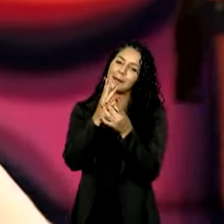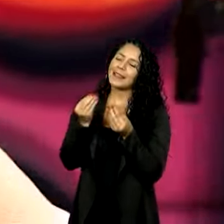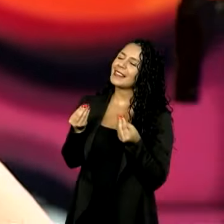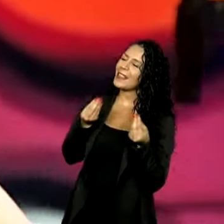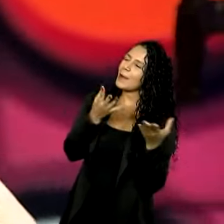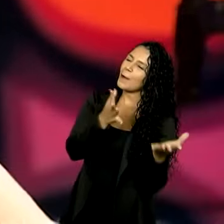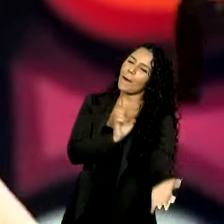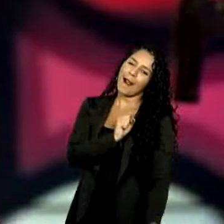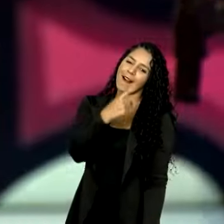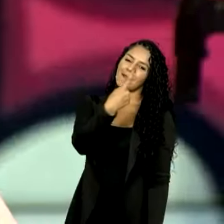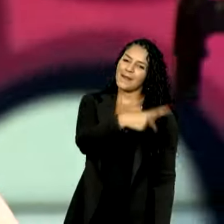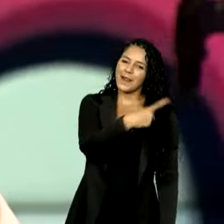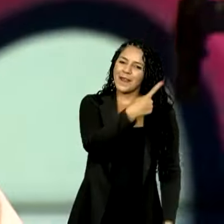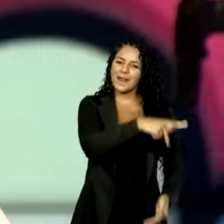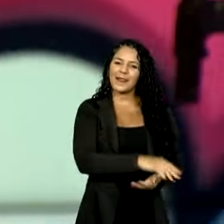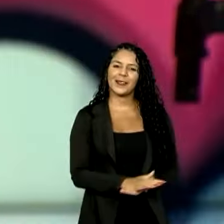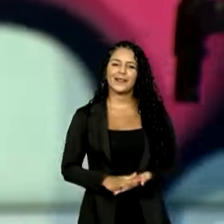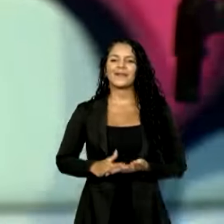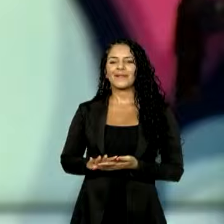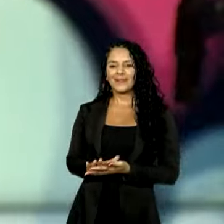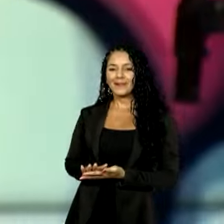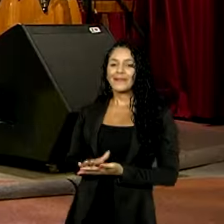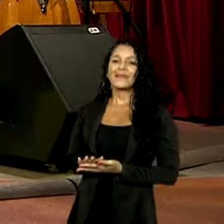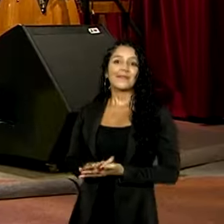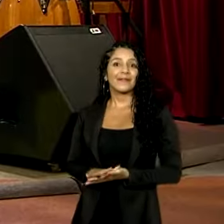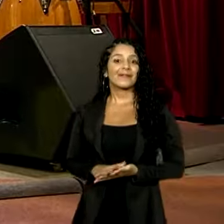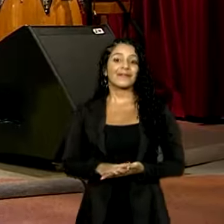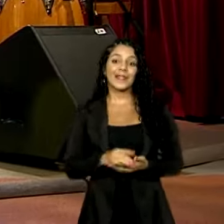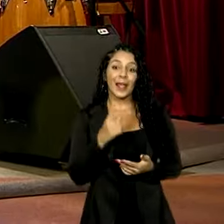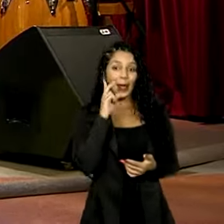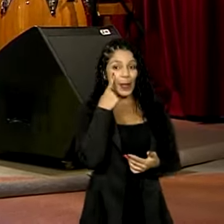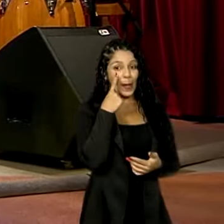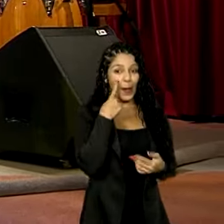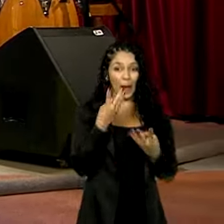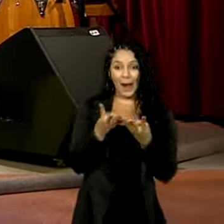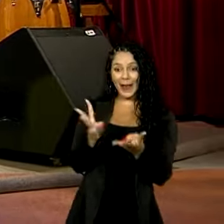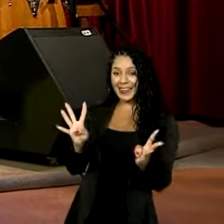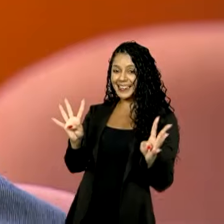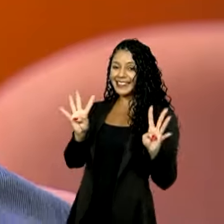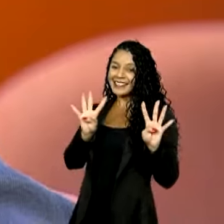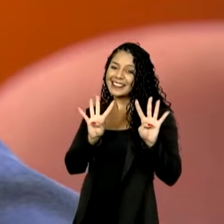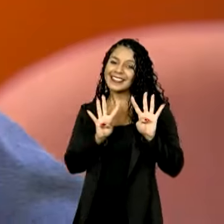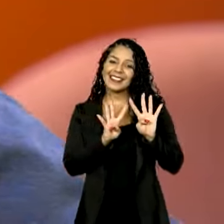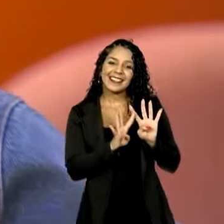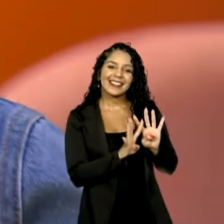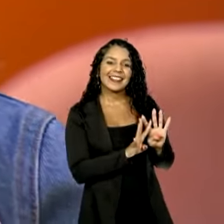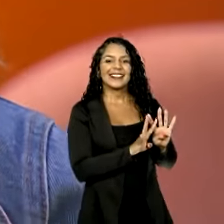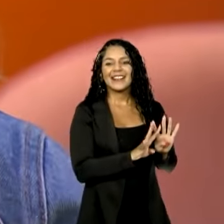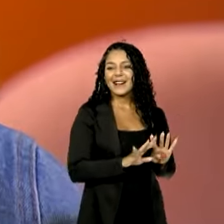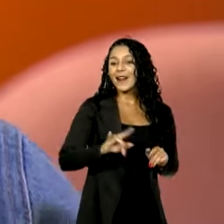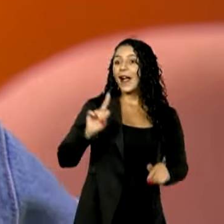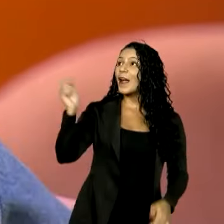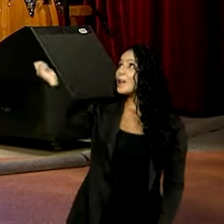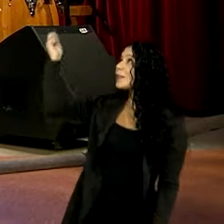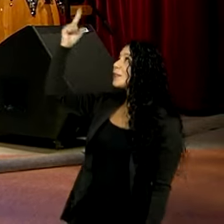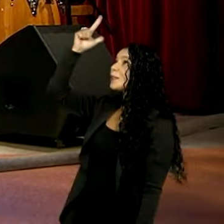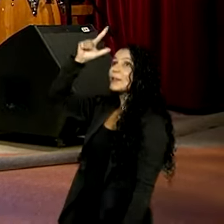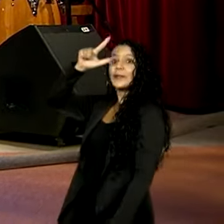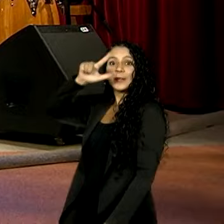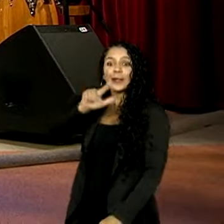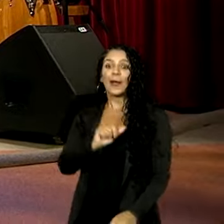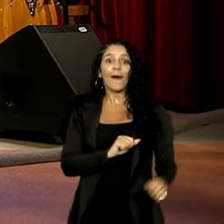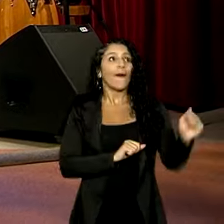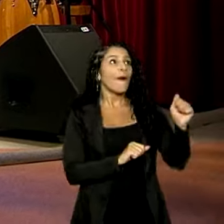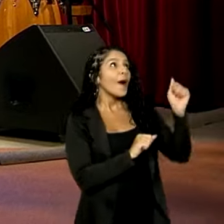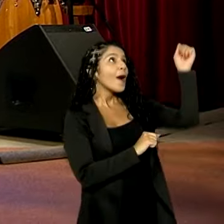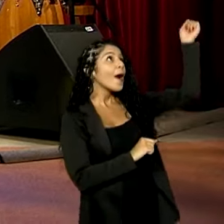Deu pro seu amor. Olha a ciranda, é debaixo do sol, é debaixo